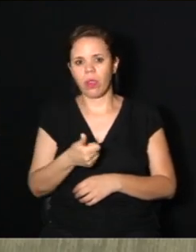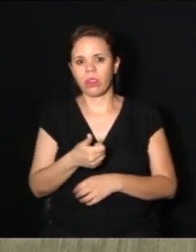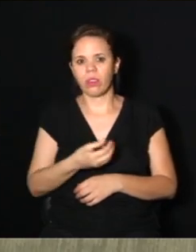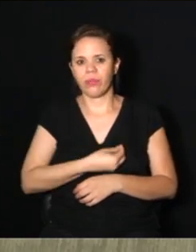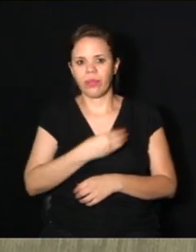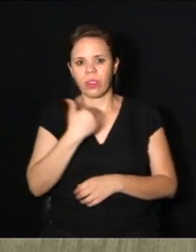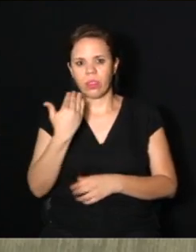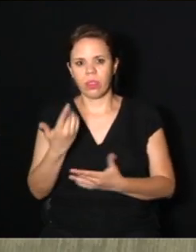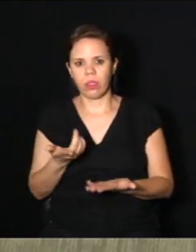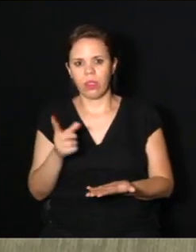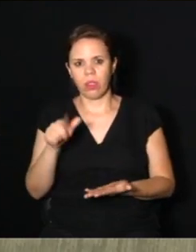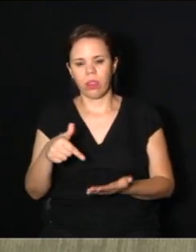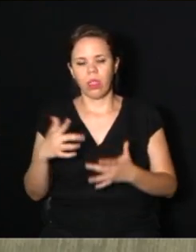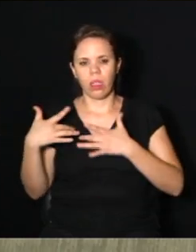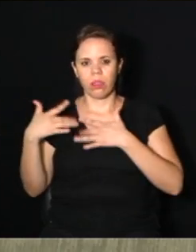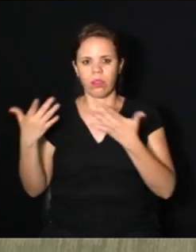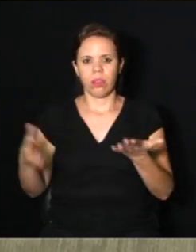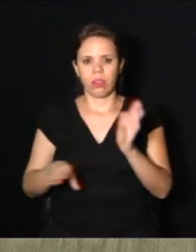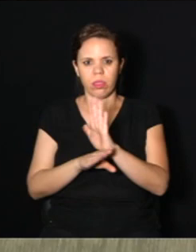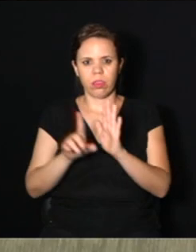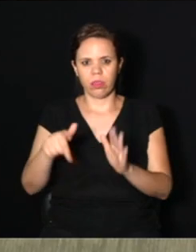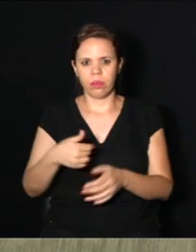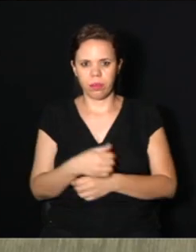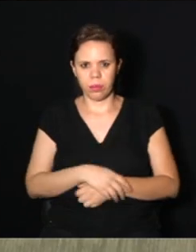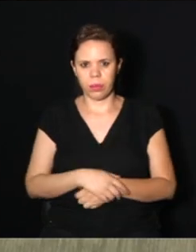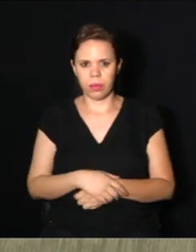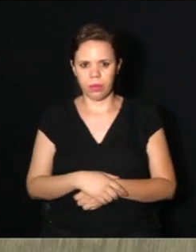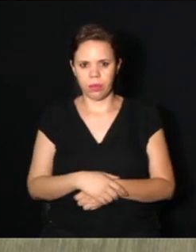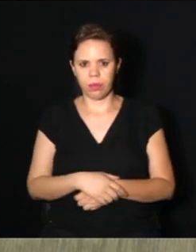situação em que a gente tem a solidariedade com relação a isso.